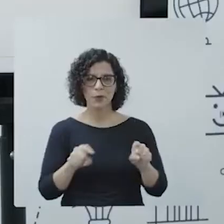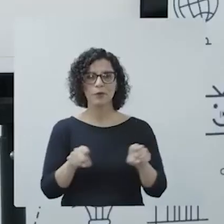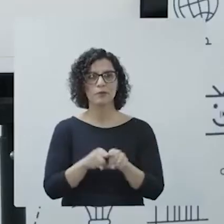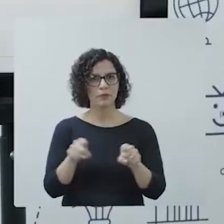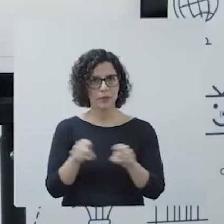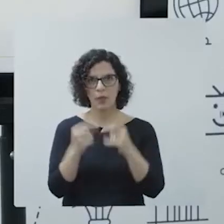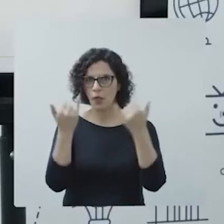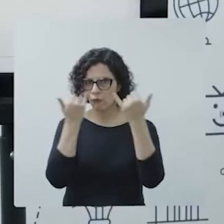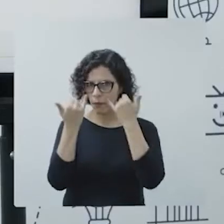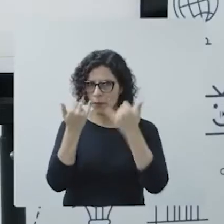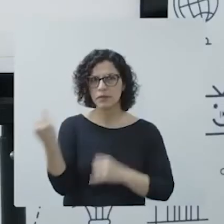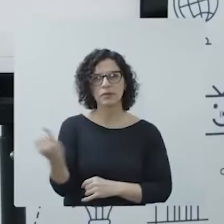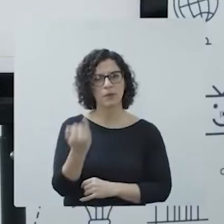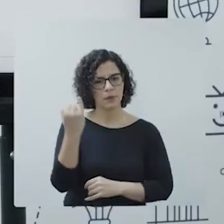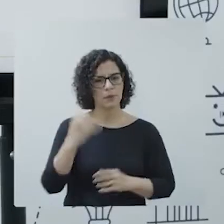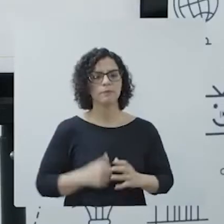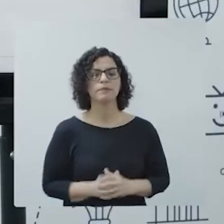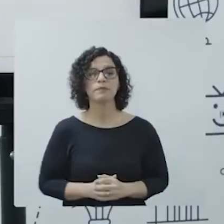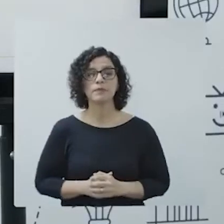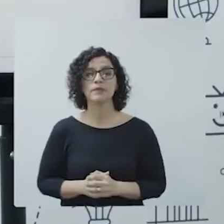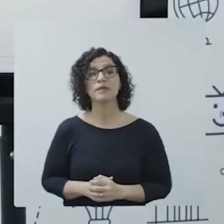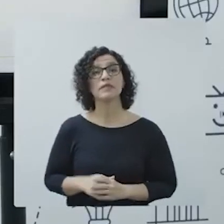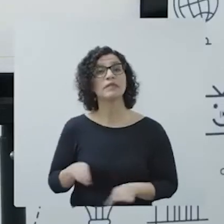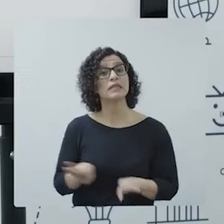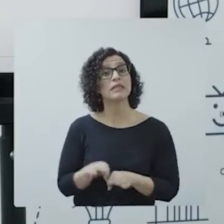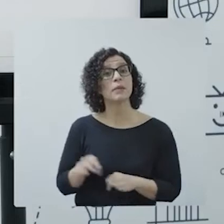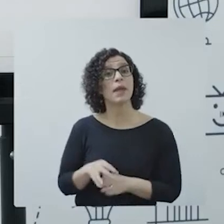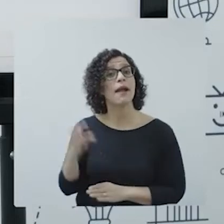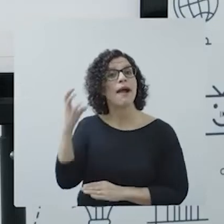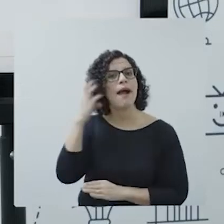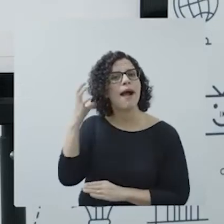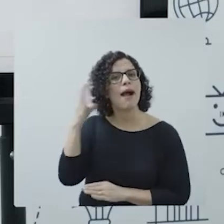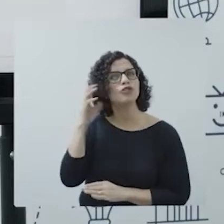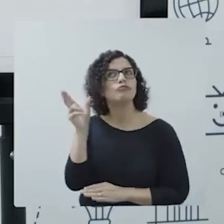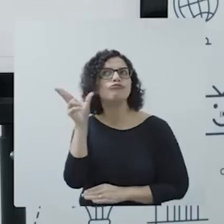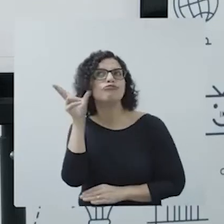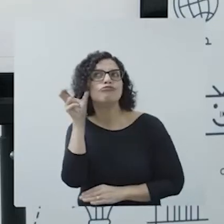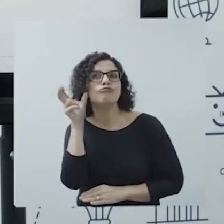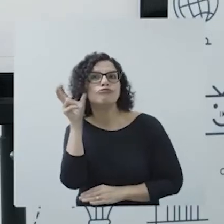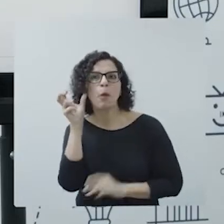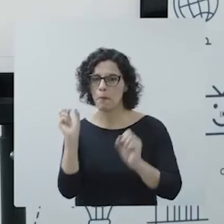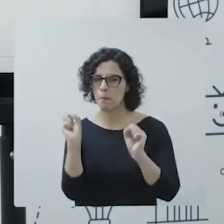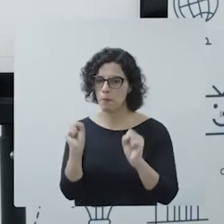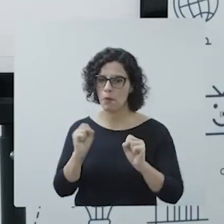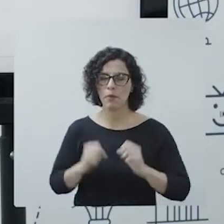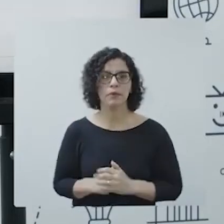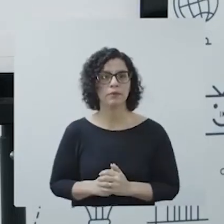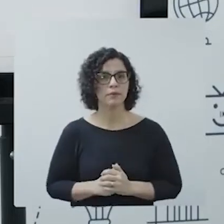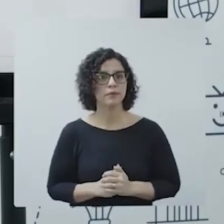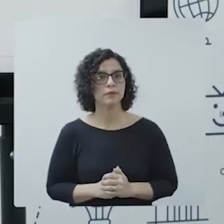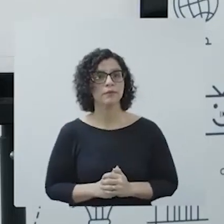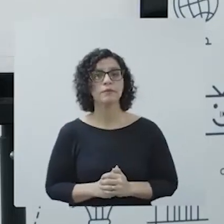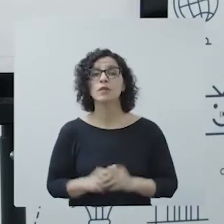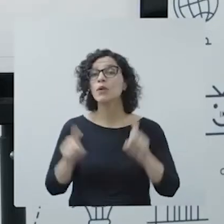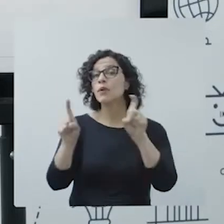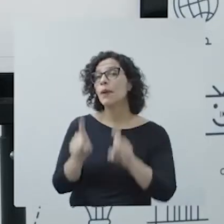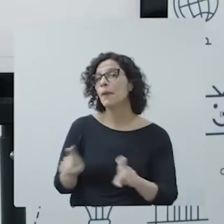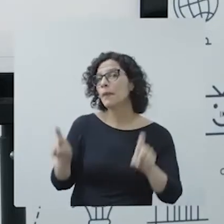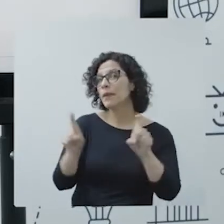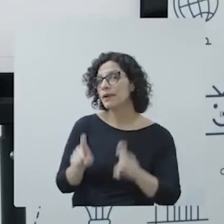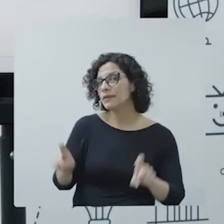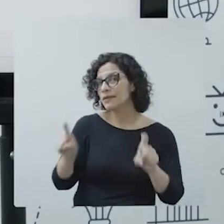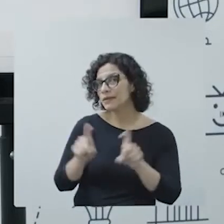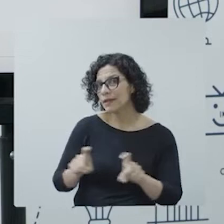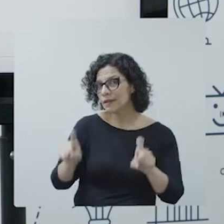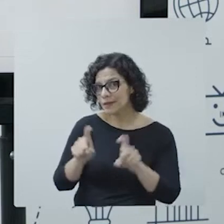tem uma notícia importante. Podemos ouvir notícias pelo rádio e